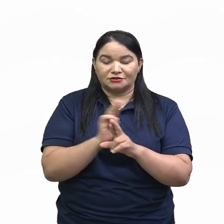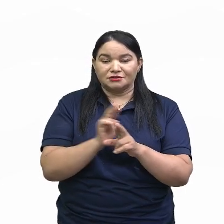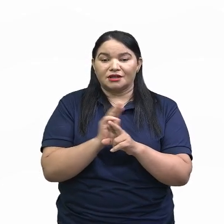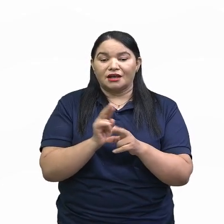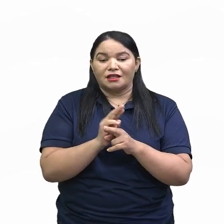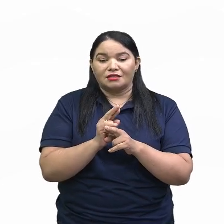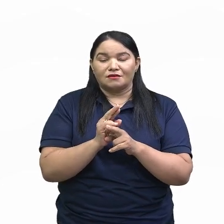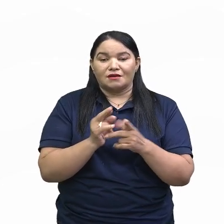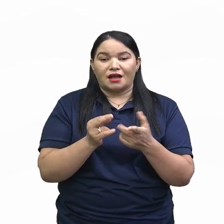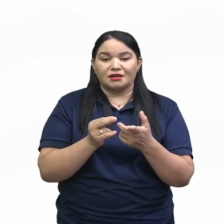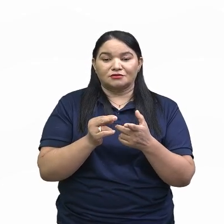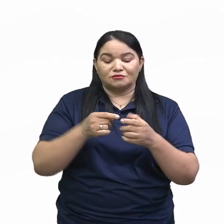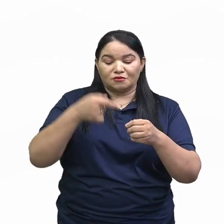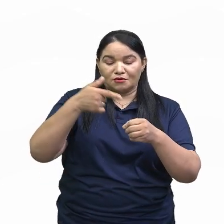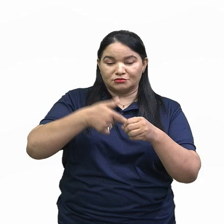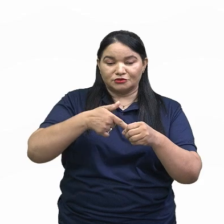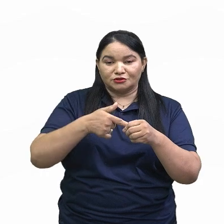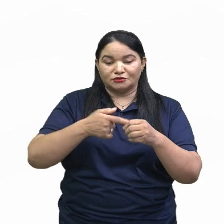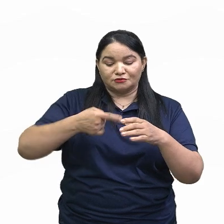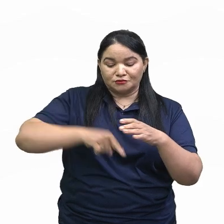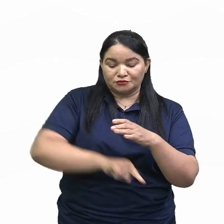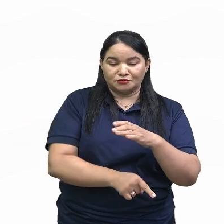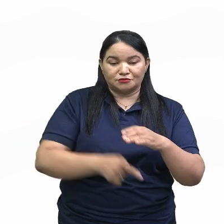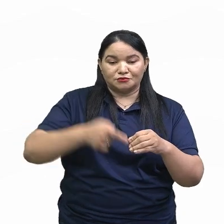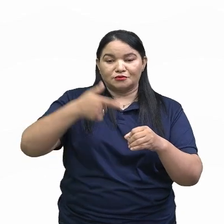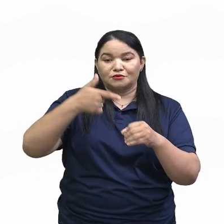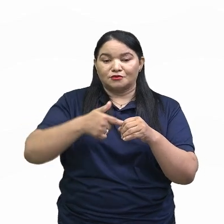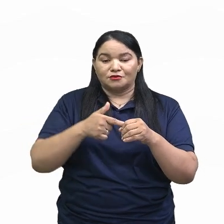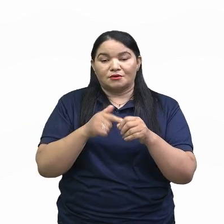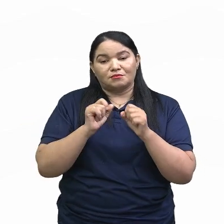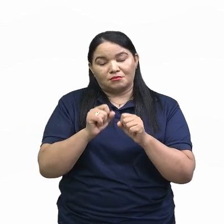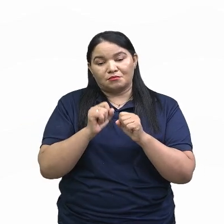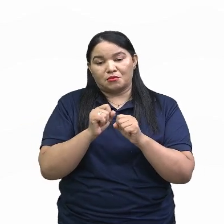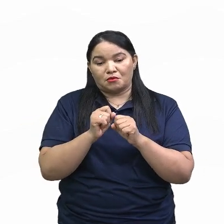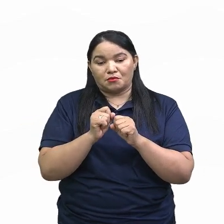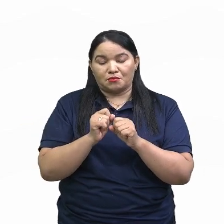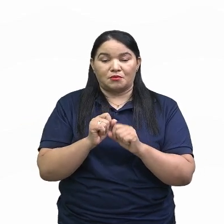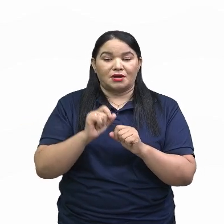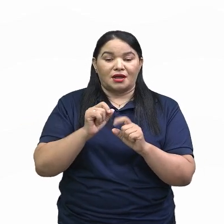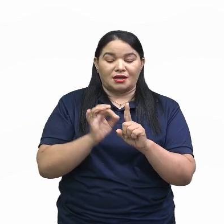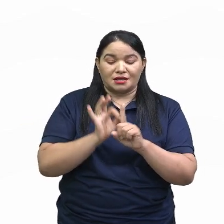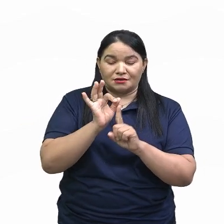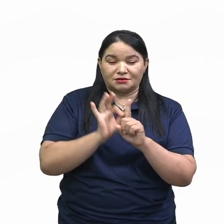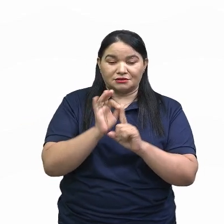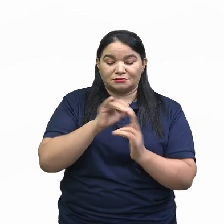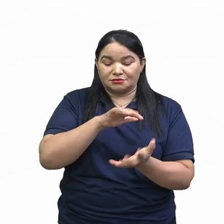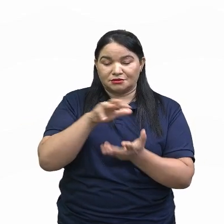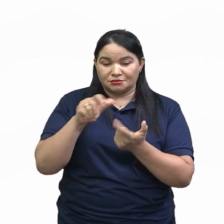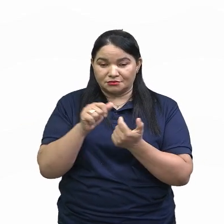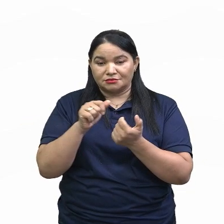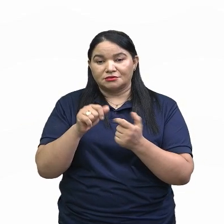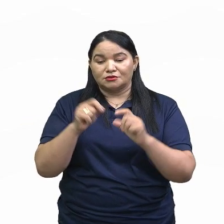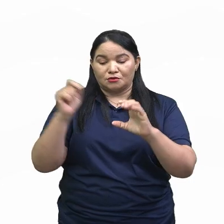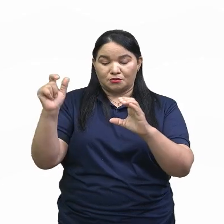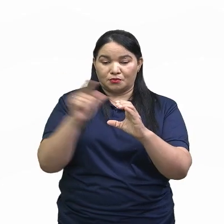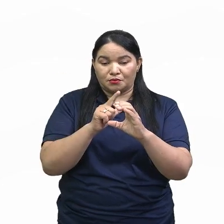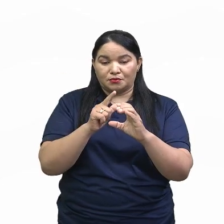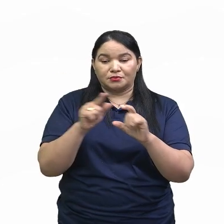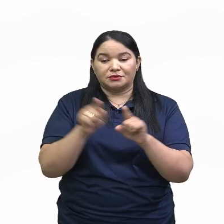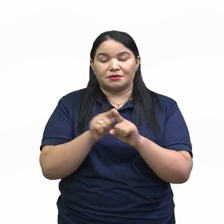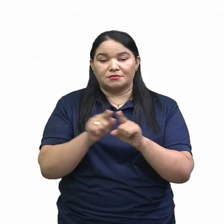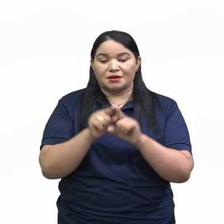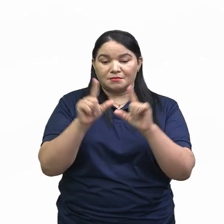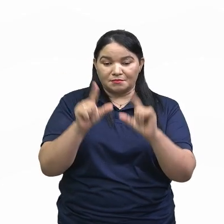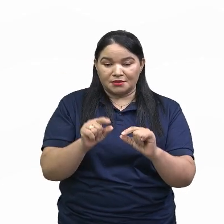vai gerar o aquecimento global, né? Que vai poluir a nossa atmosfera. E 90% menos